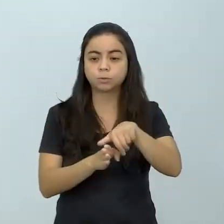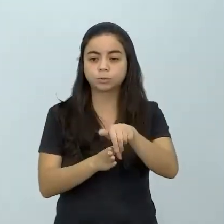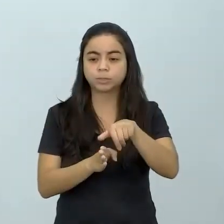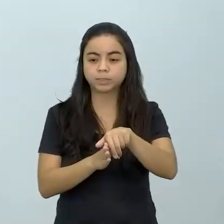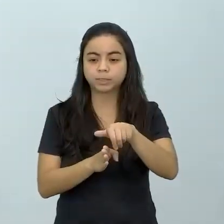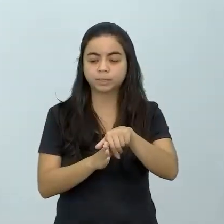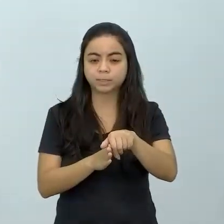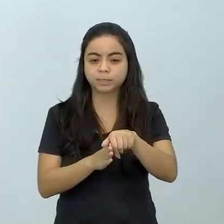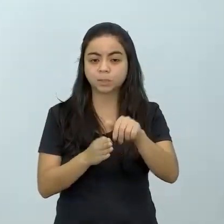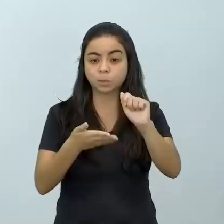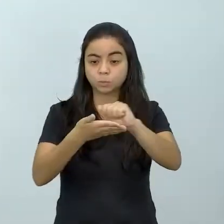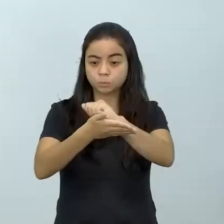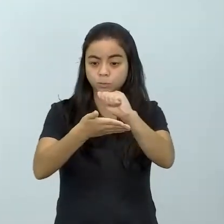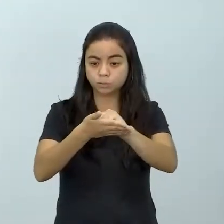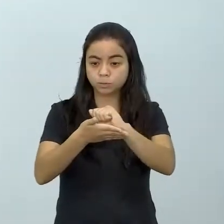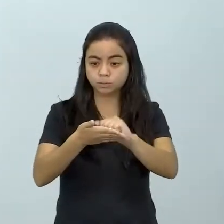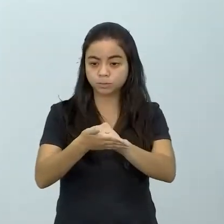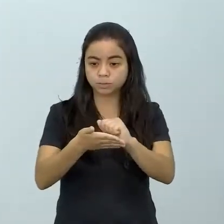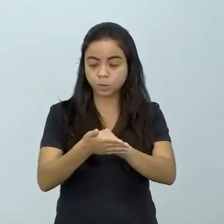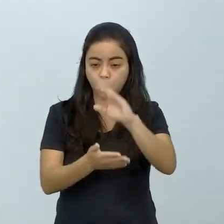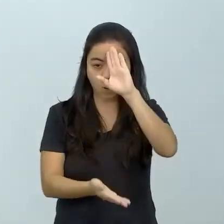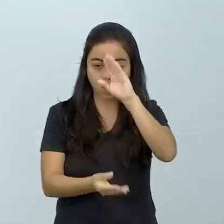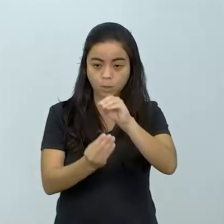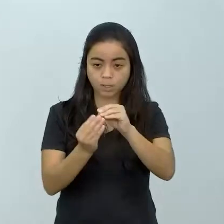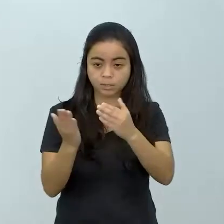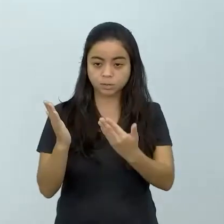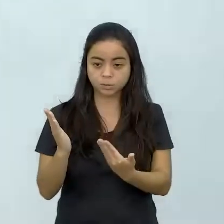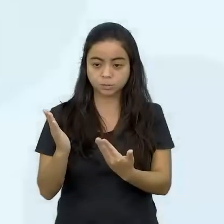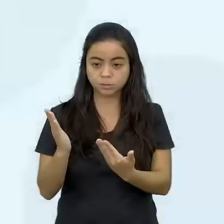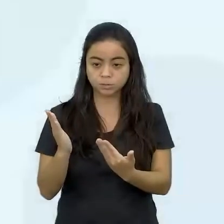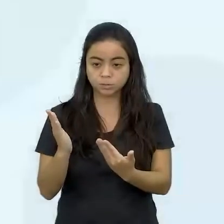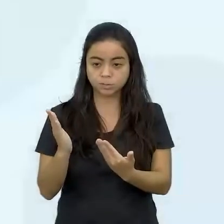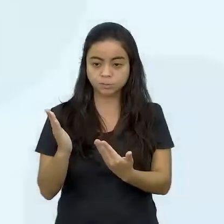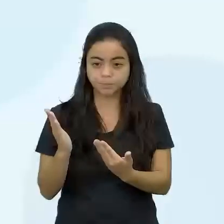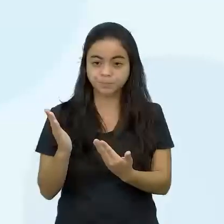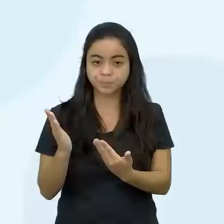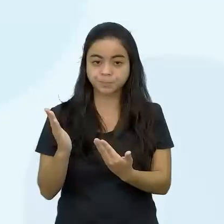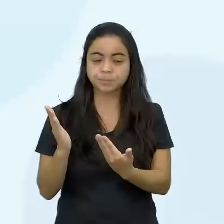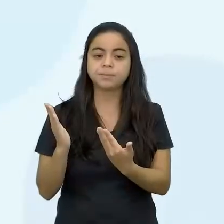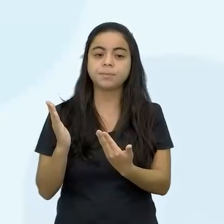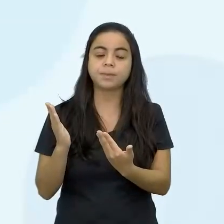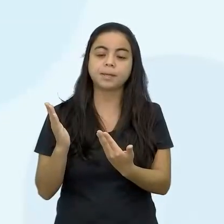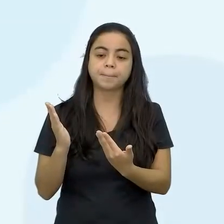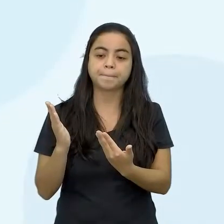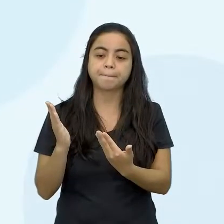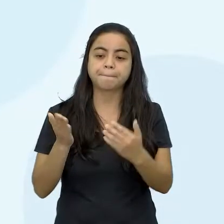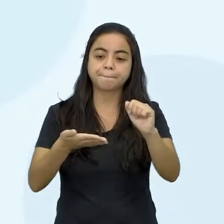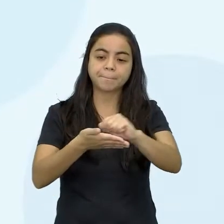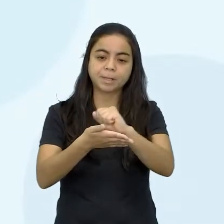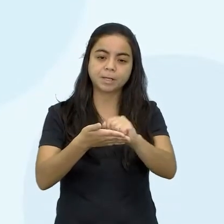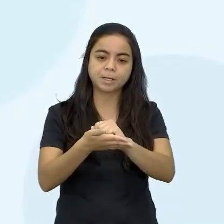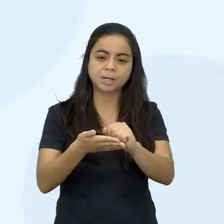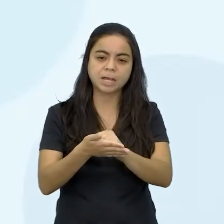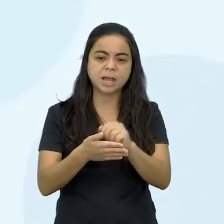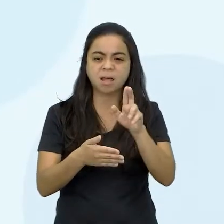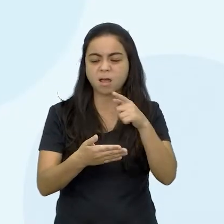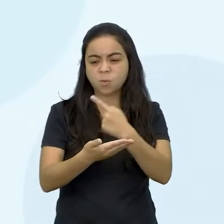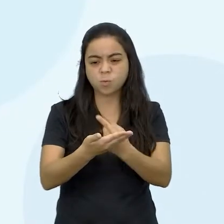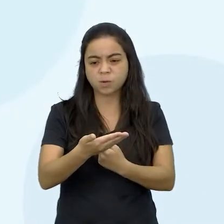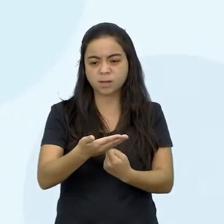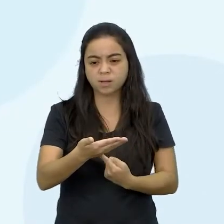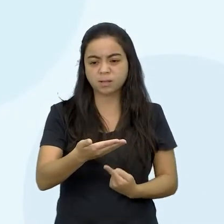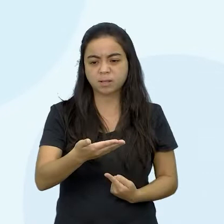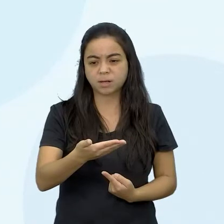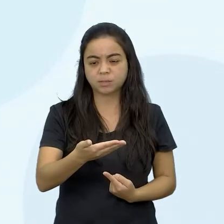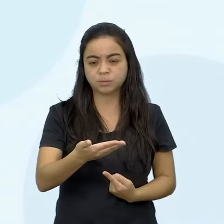aí de diário de bordo Olha que que eu fiz eu fiz um resuminho aí para você aí na tela o diário de bordo nada mais é do que um caderno de